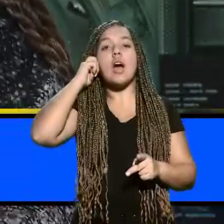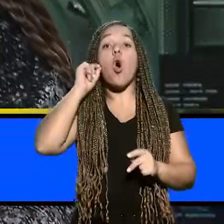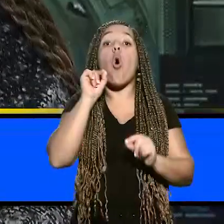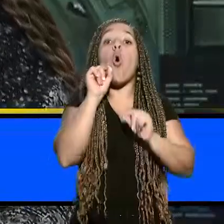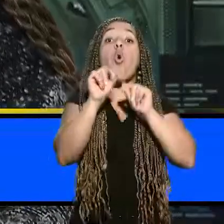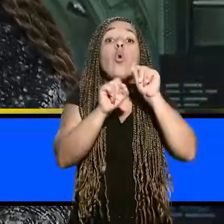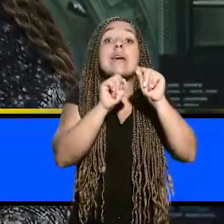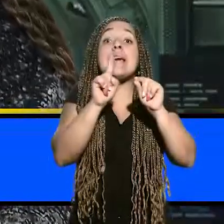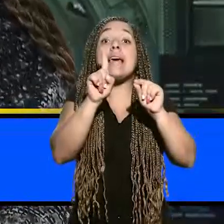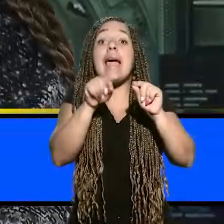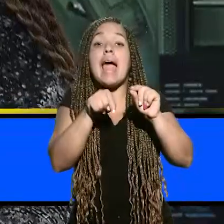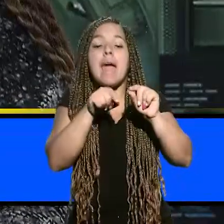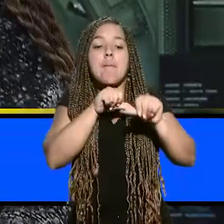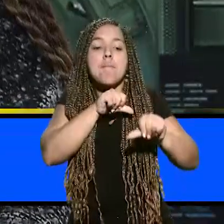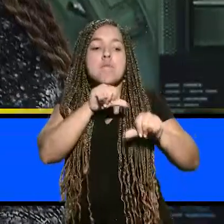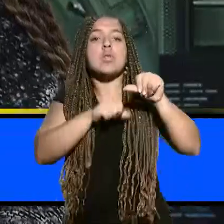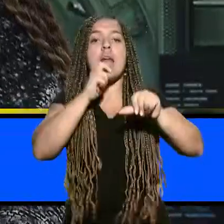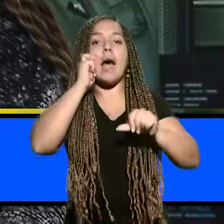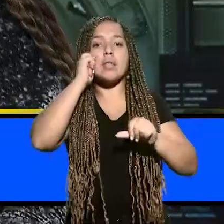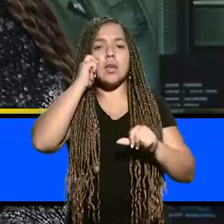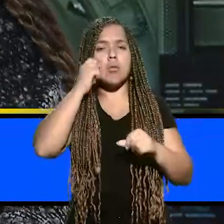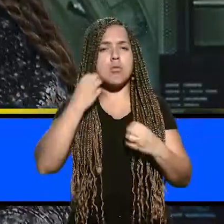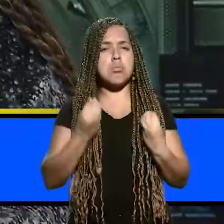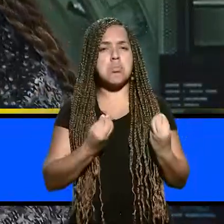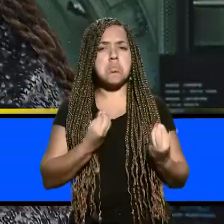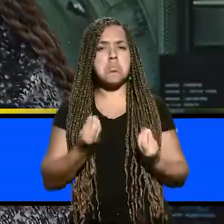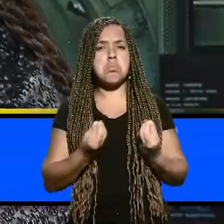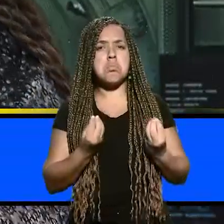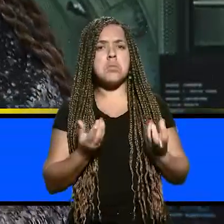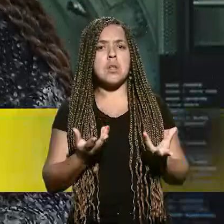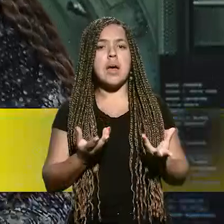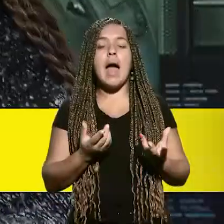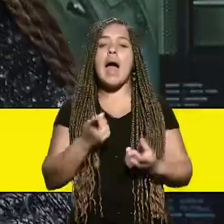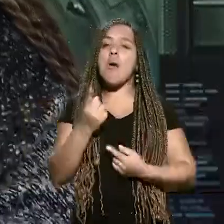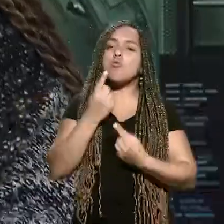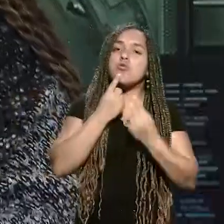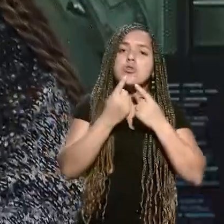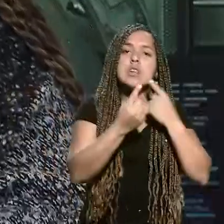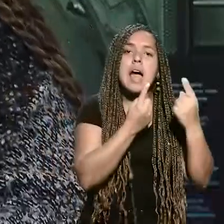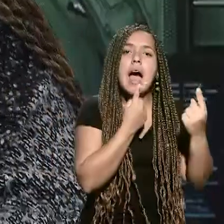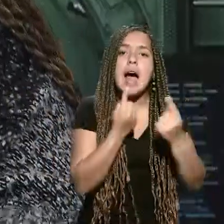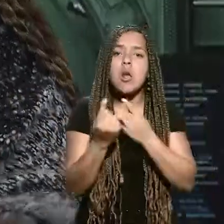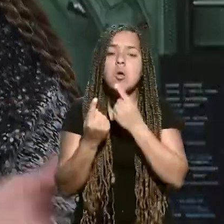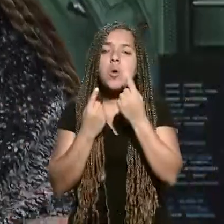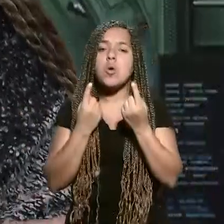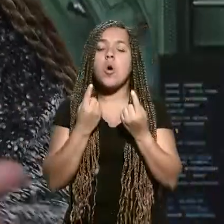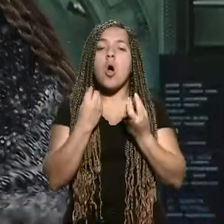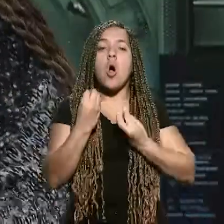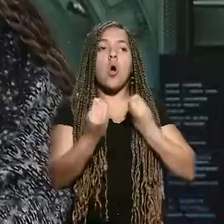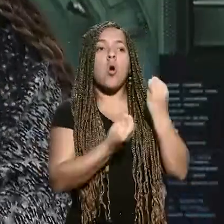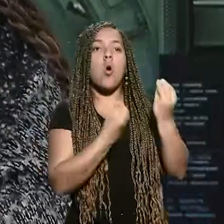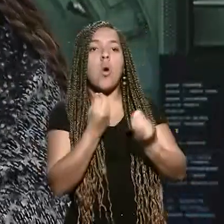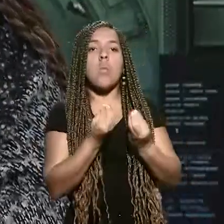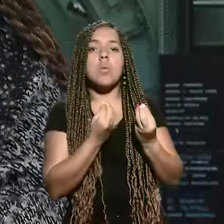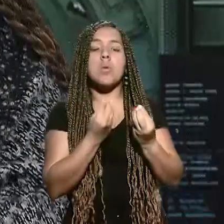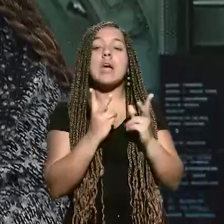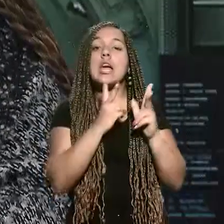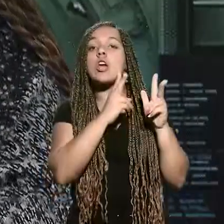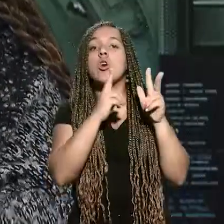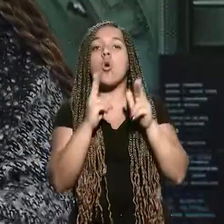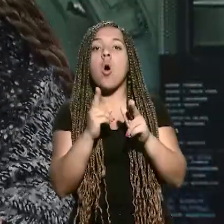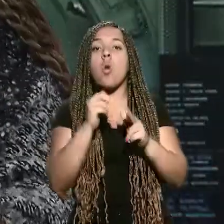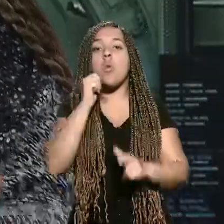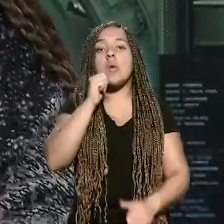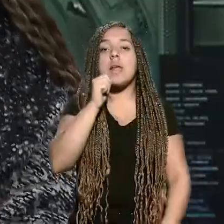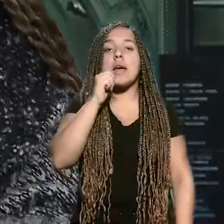o tornar-se negro, né? E aí num diálogo, por exemplo, com o que